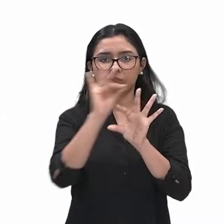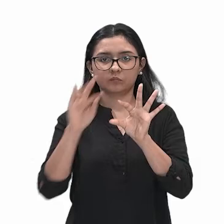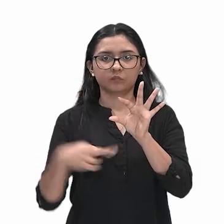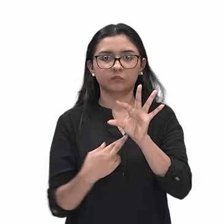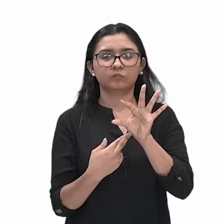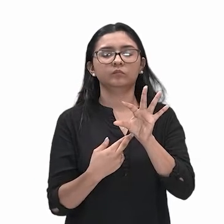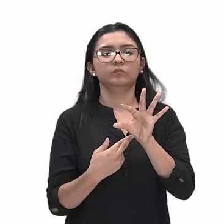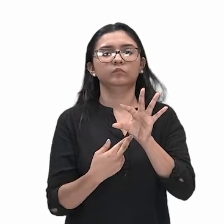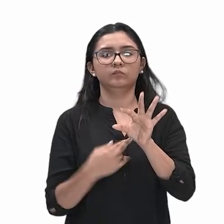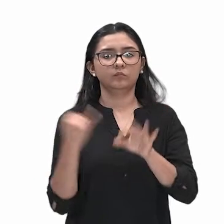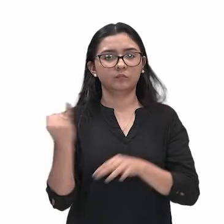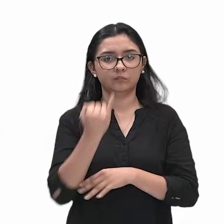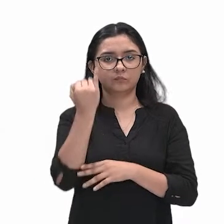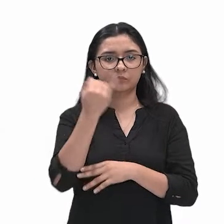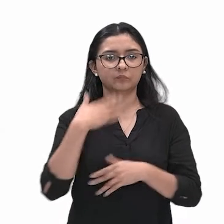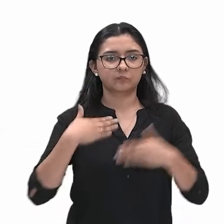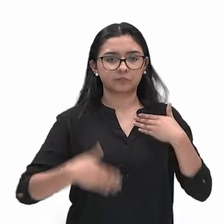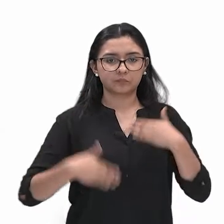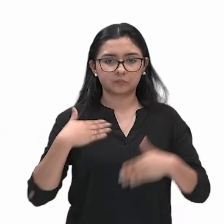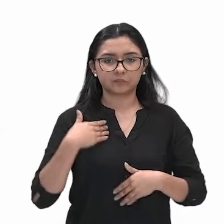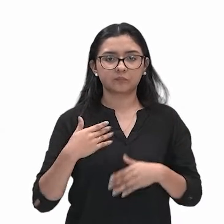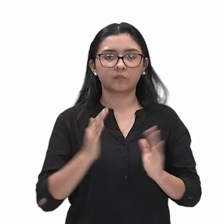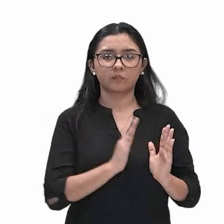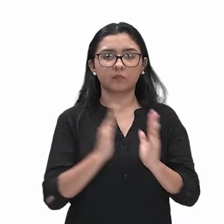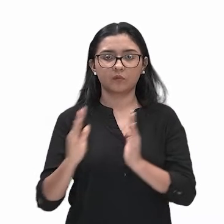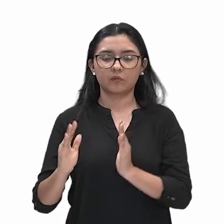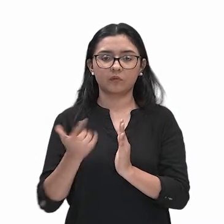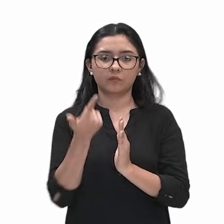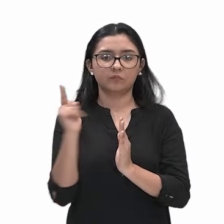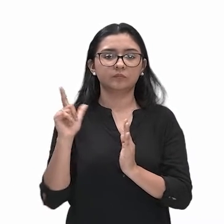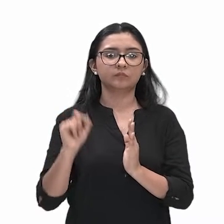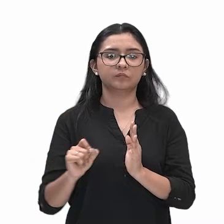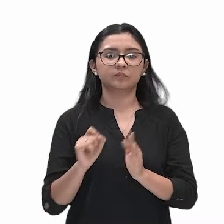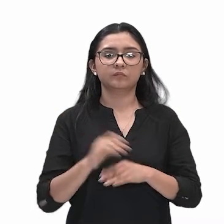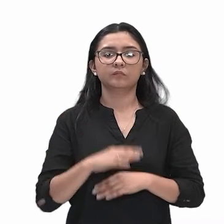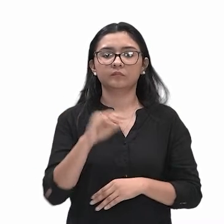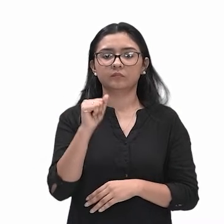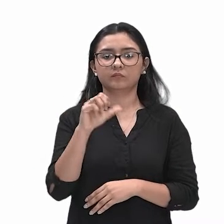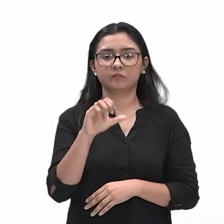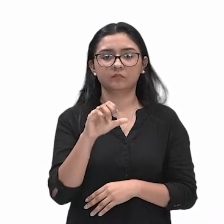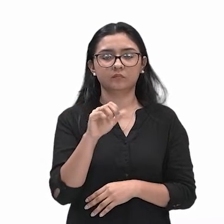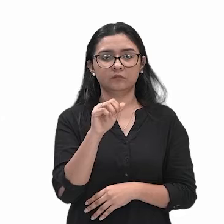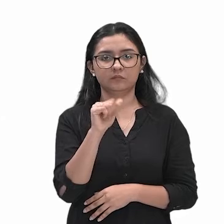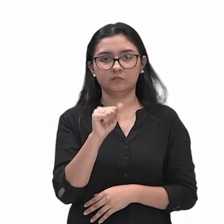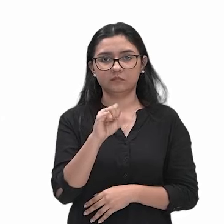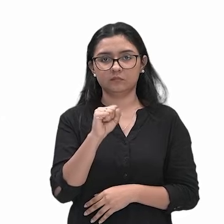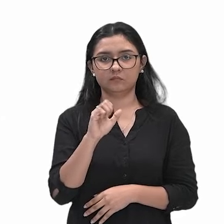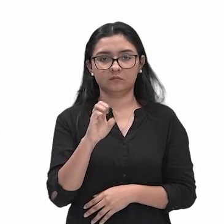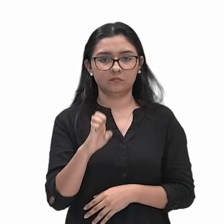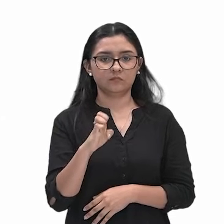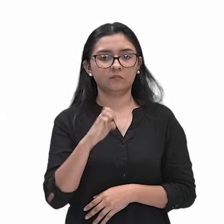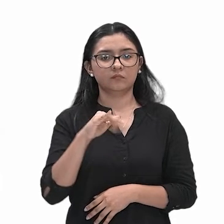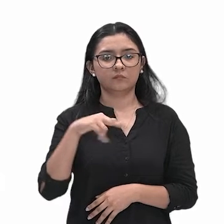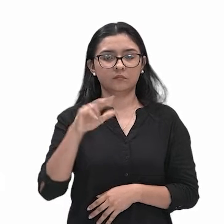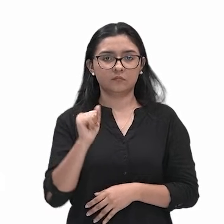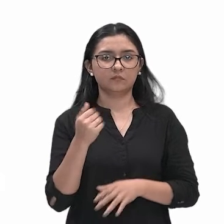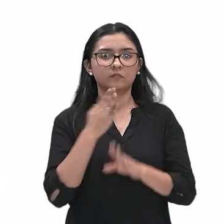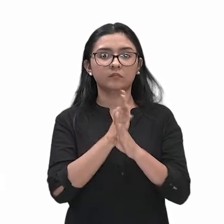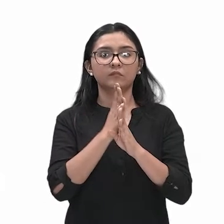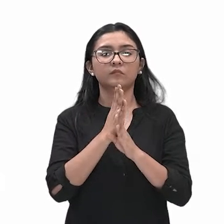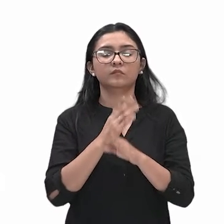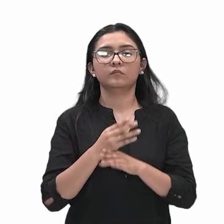proteína importante. Outra proteína, né, a caseína, proteína do leite, encontrada no